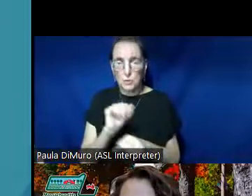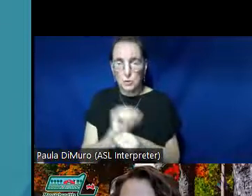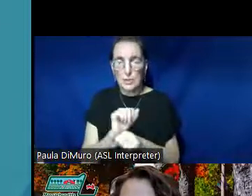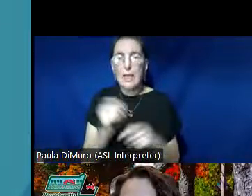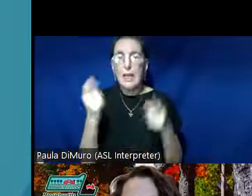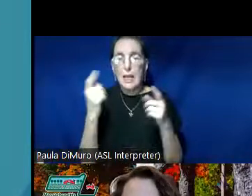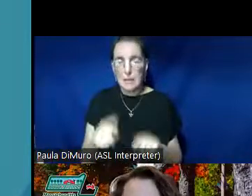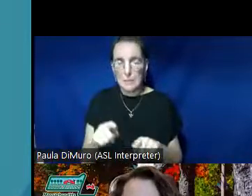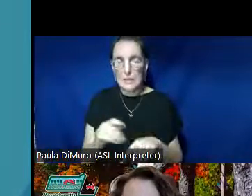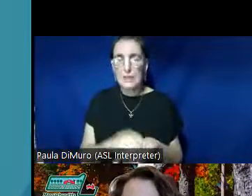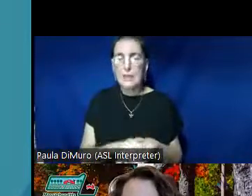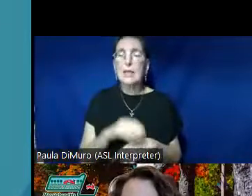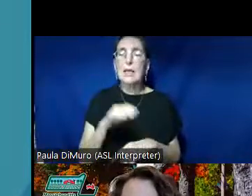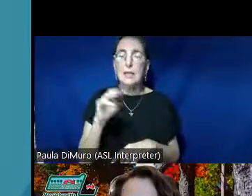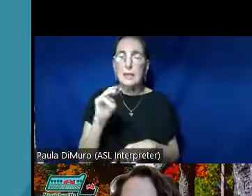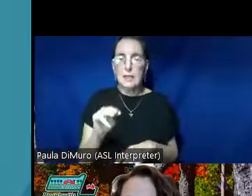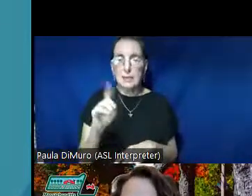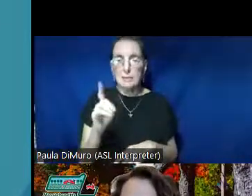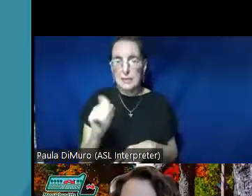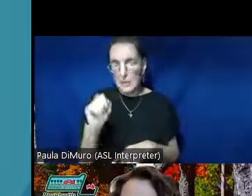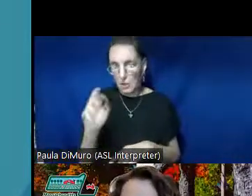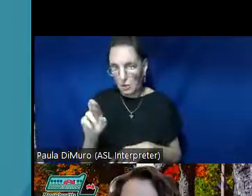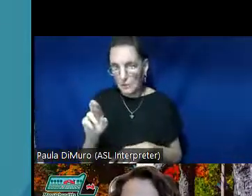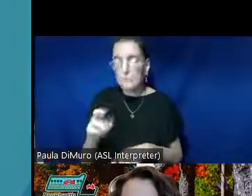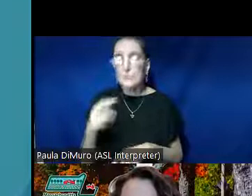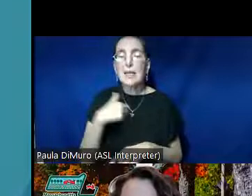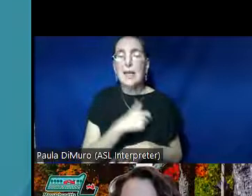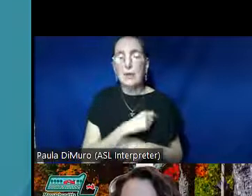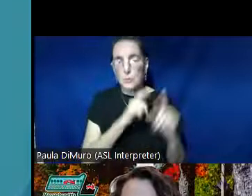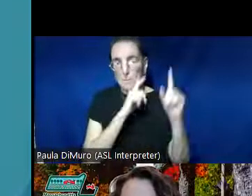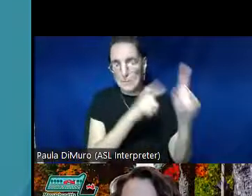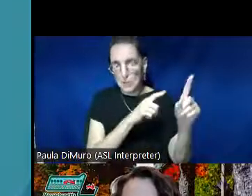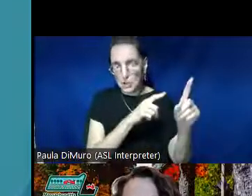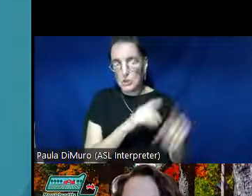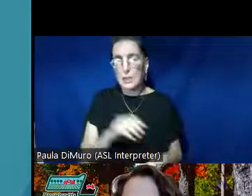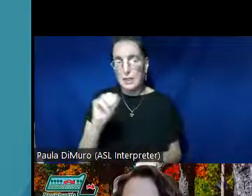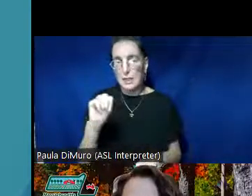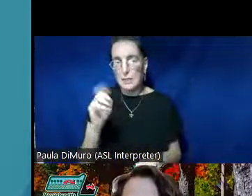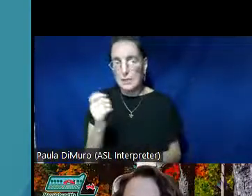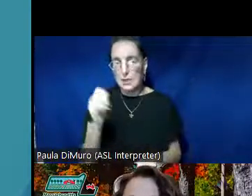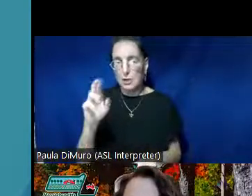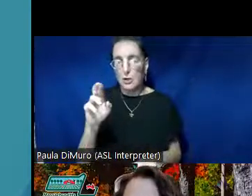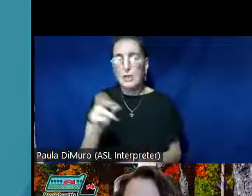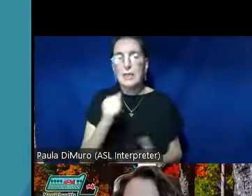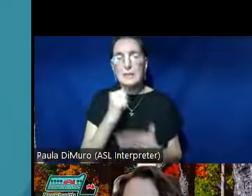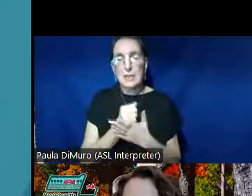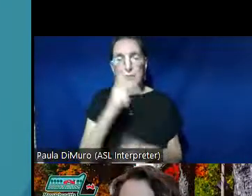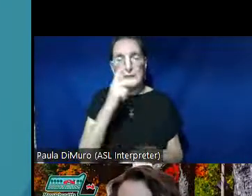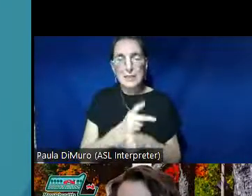iniciativas ambientais que estão acontecendo no Departamento Agricultural.